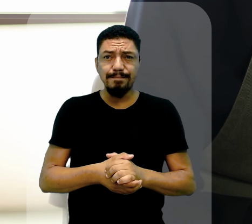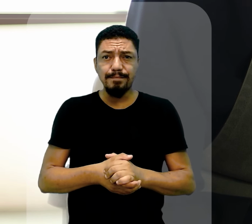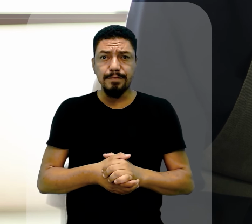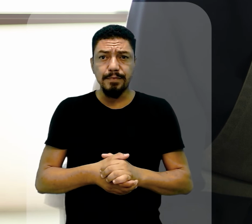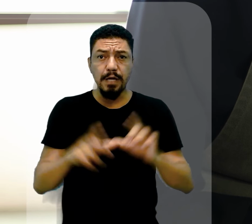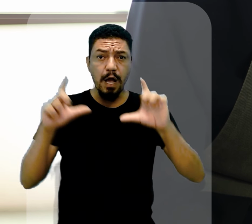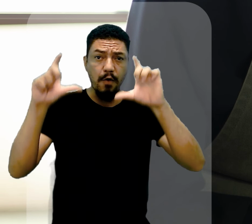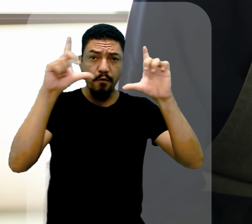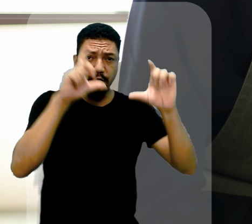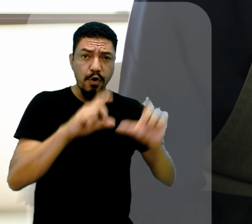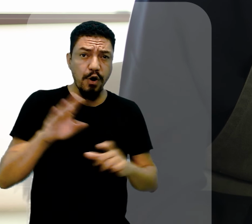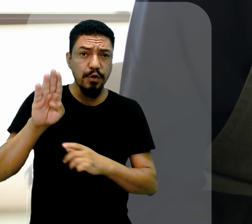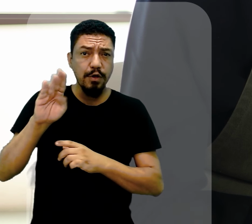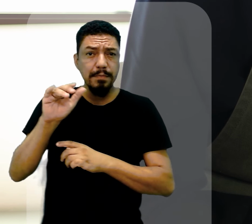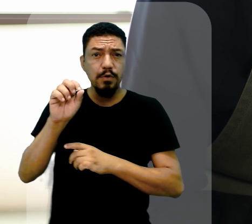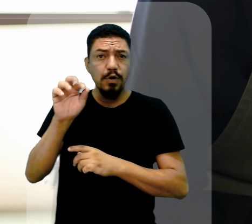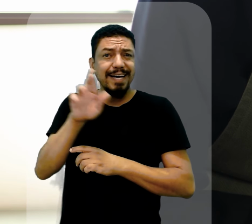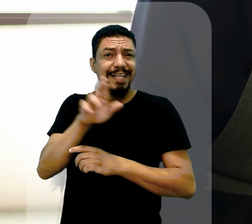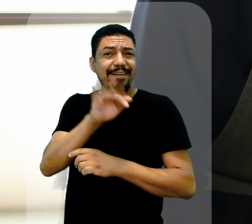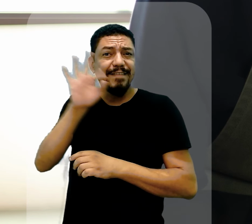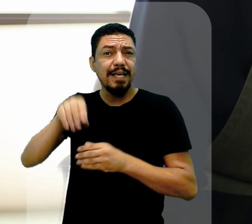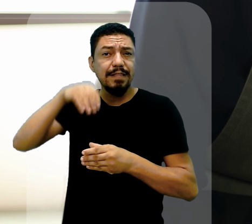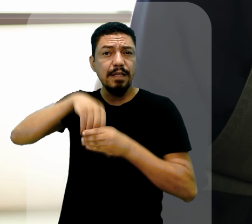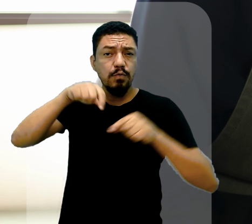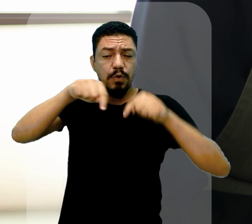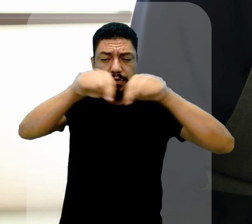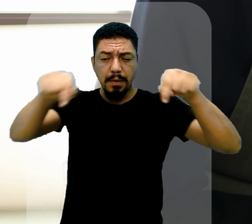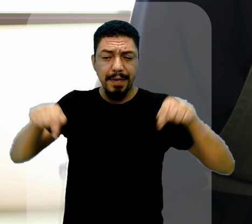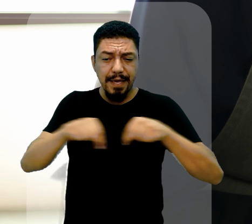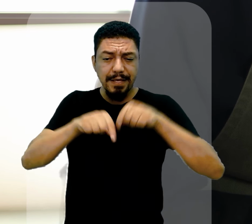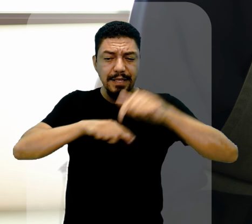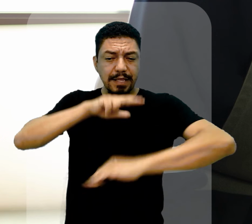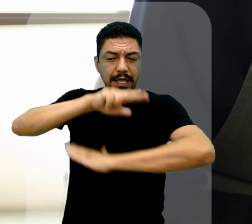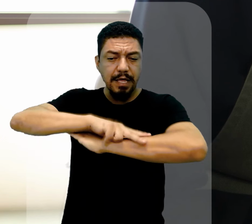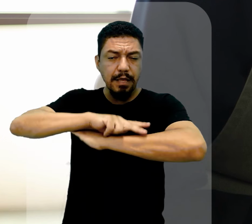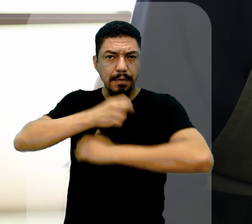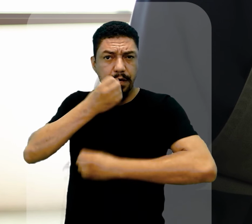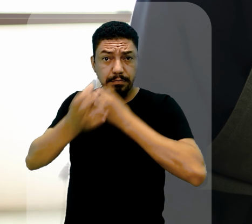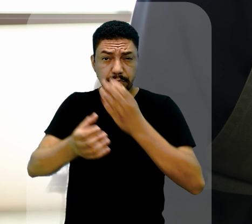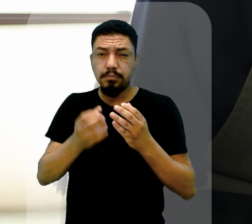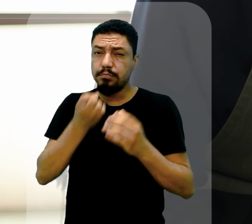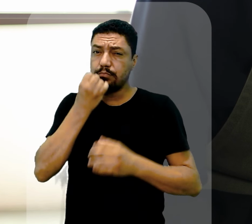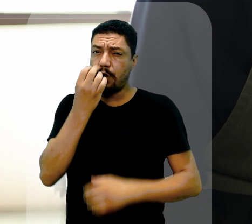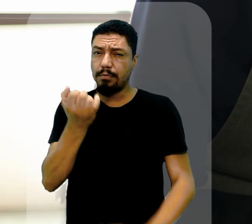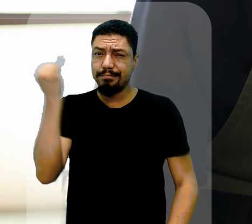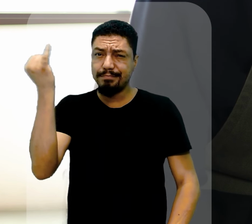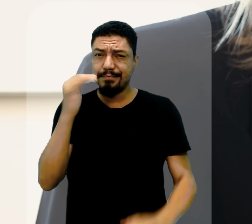Então, a fotobiografia no setting terapêutico é um grande portal.